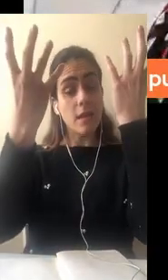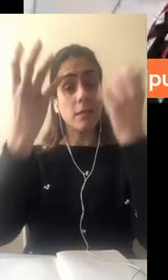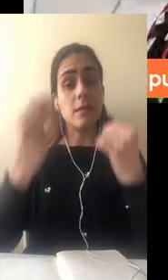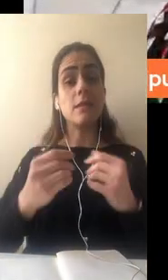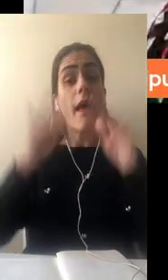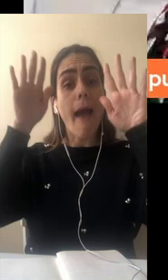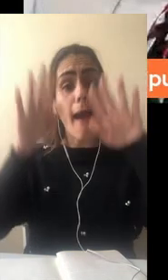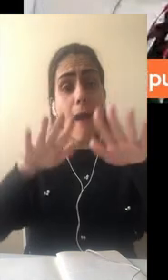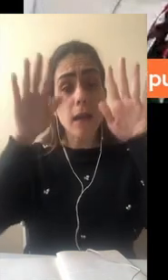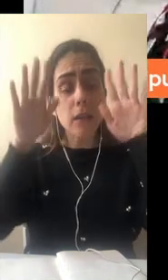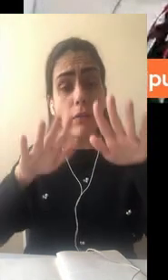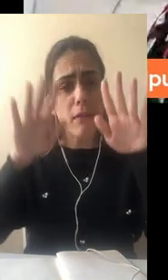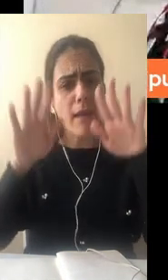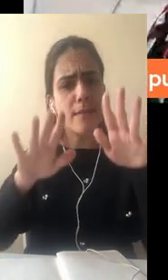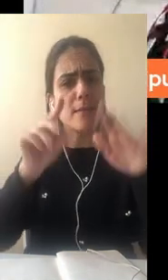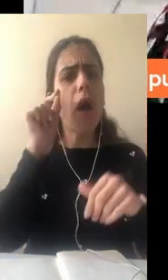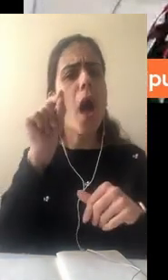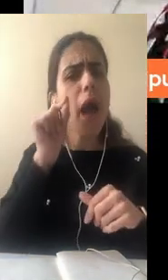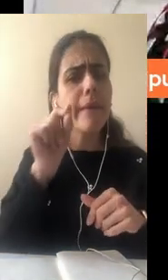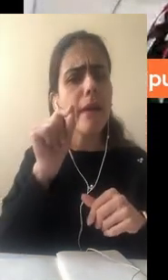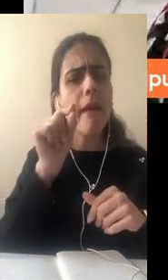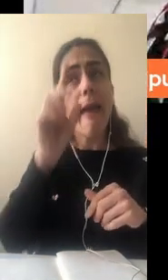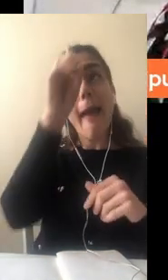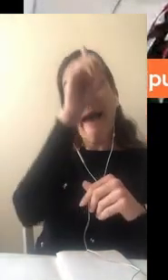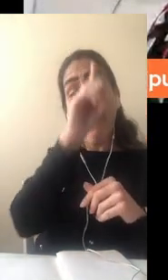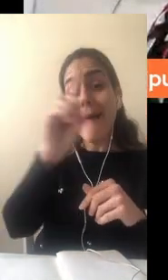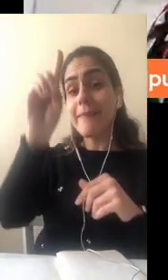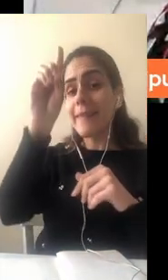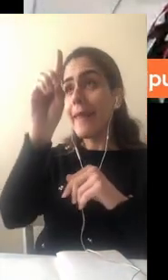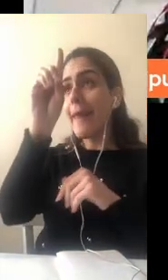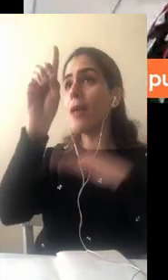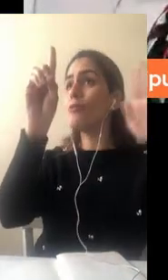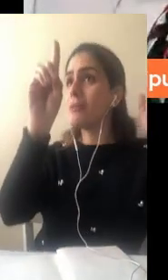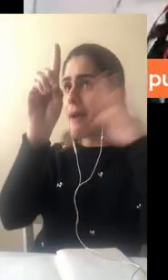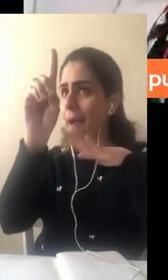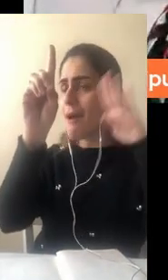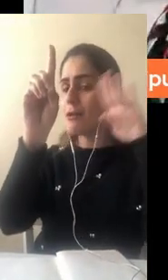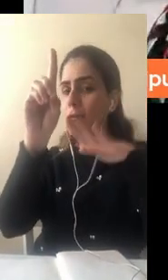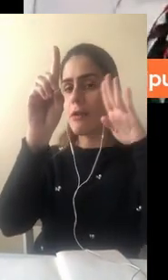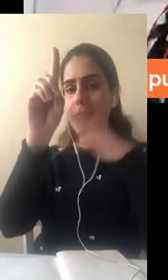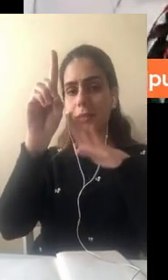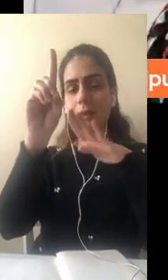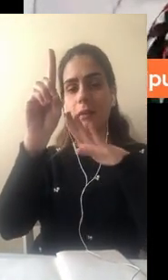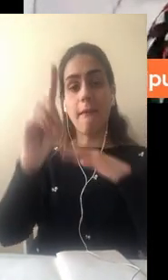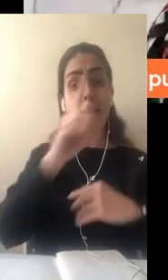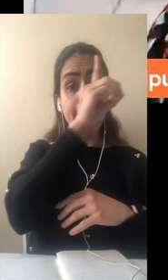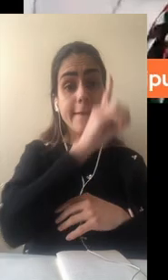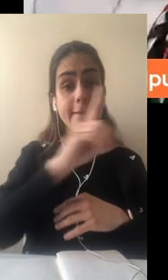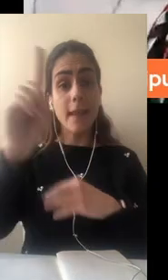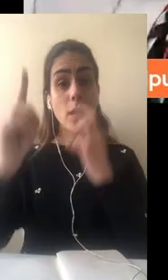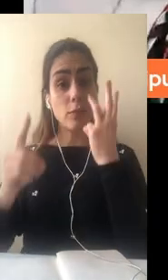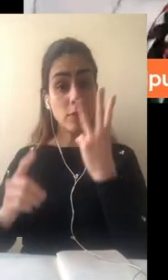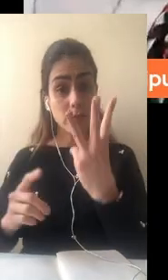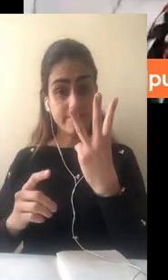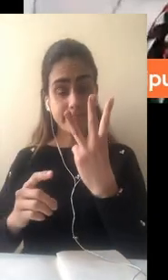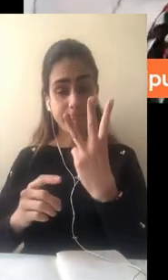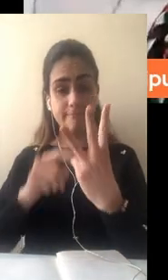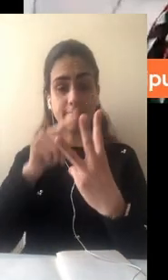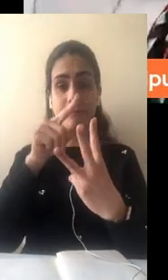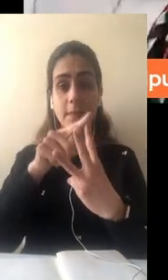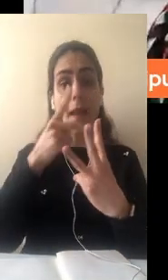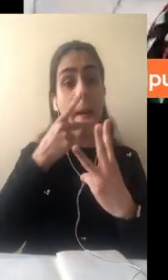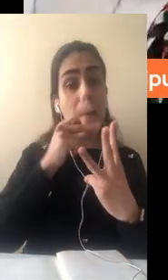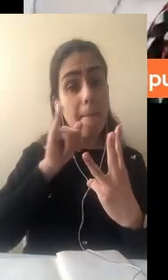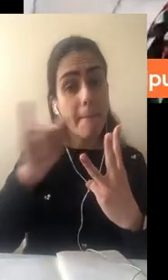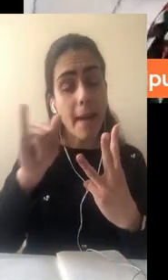como foco devoção e adoração ao nosso Deus trino, a Jesus Cristo. Então, se é por